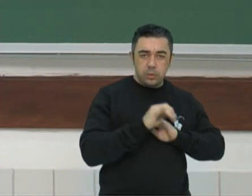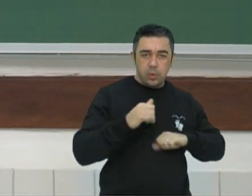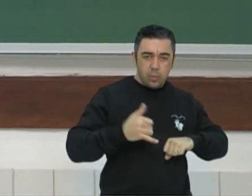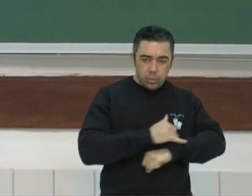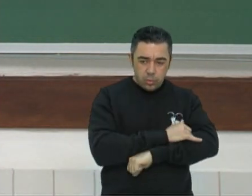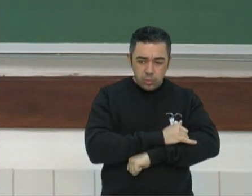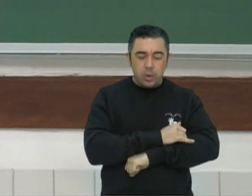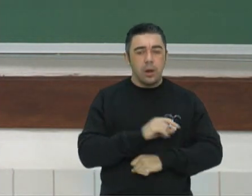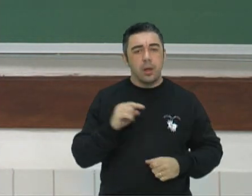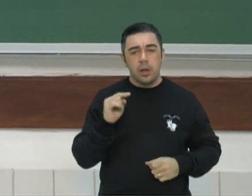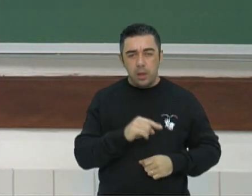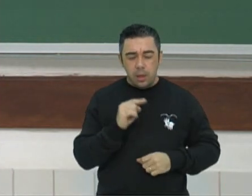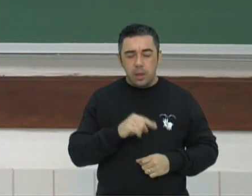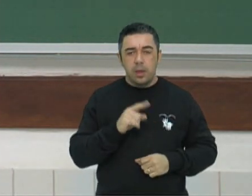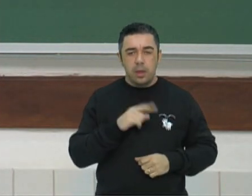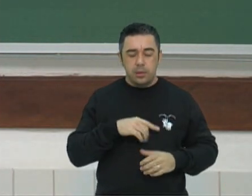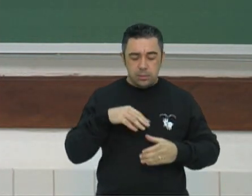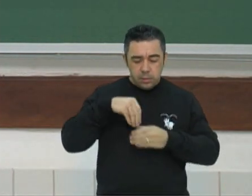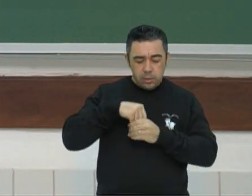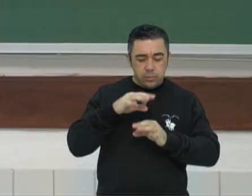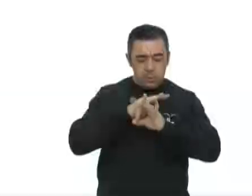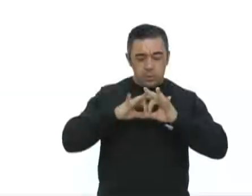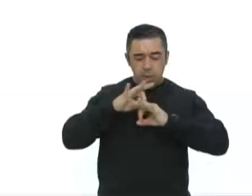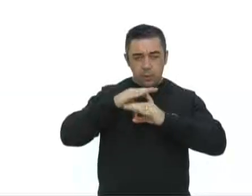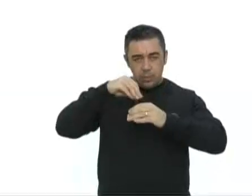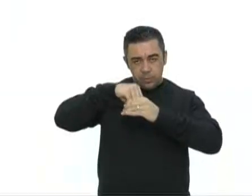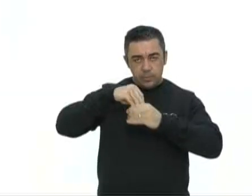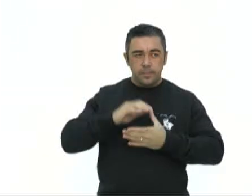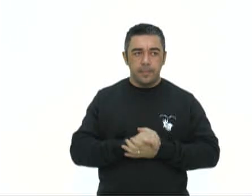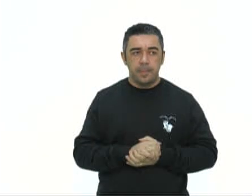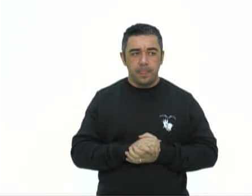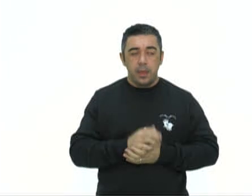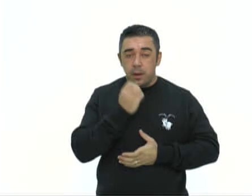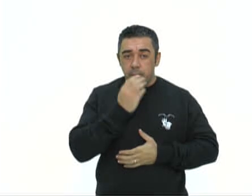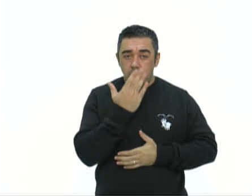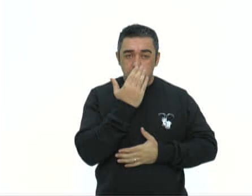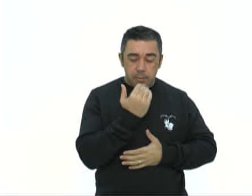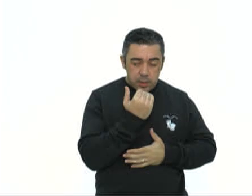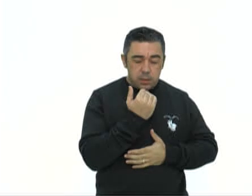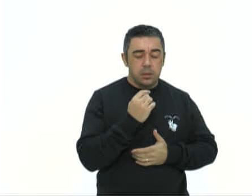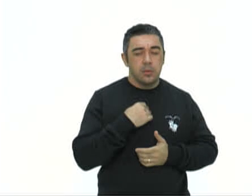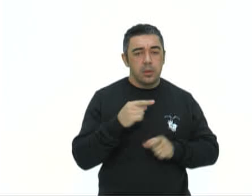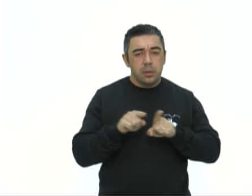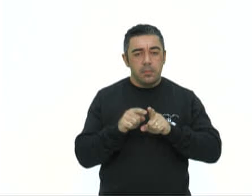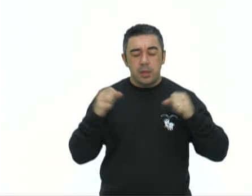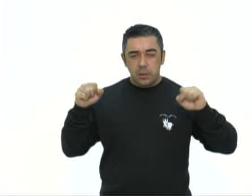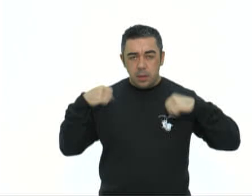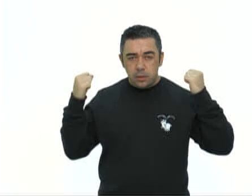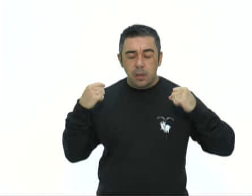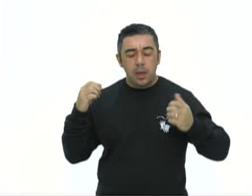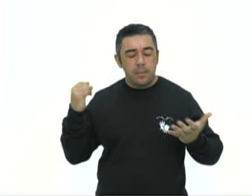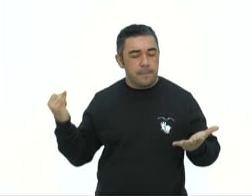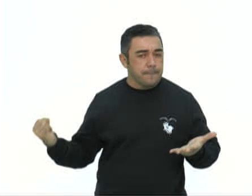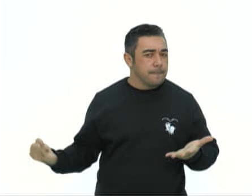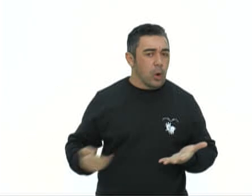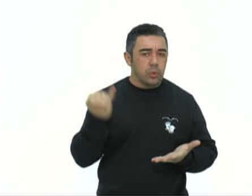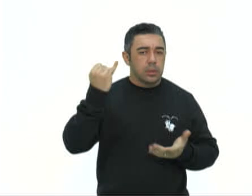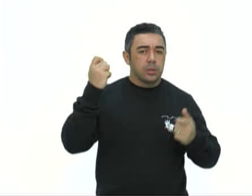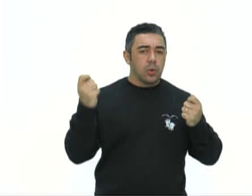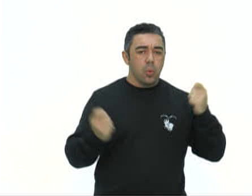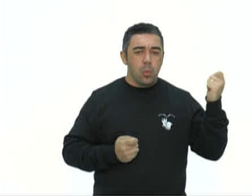né, no seu citoplasma. Uma boa alimentação e atividades físicas são fundamentais para